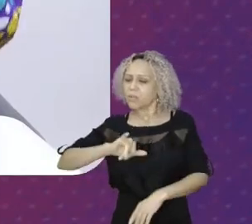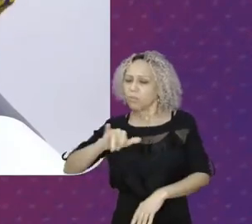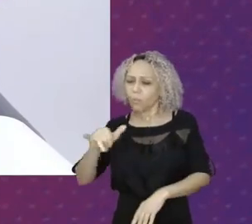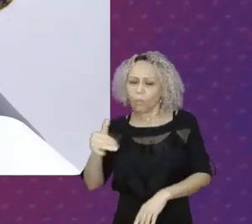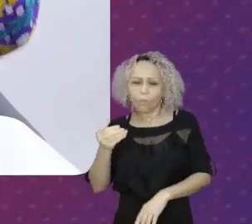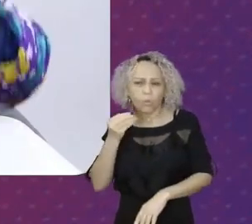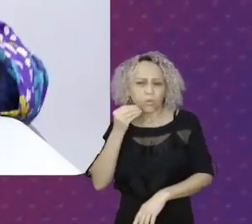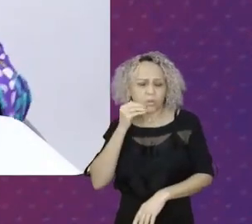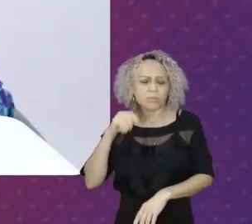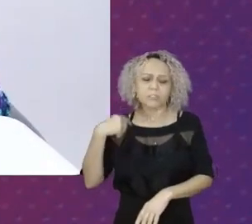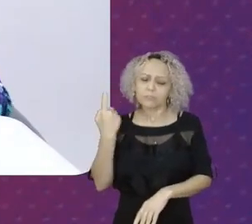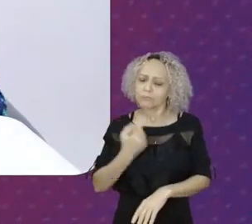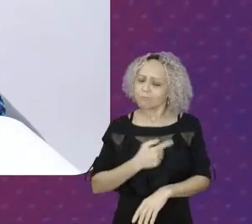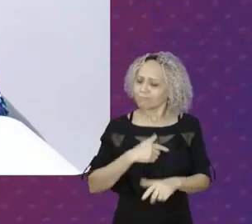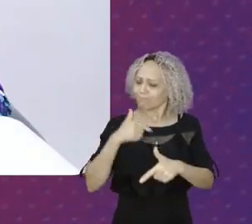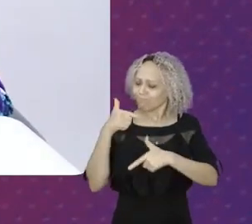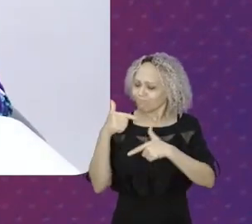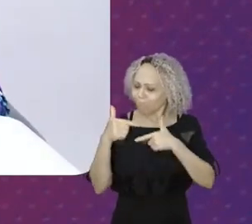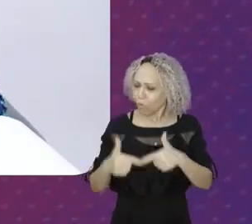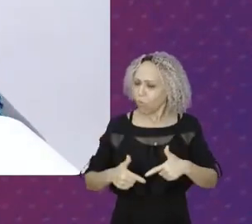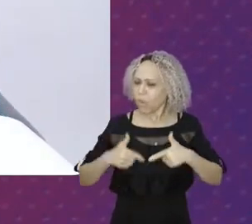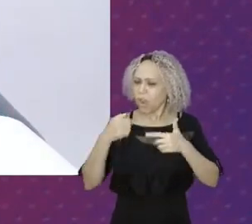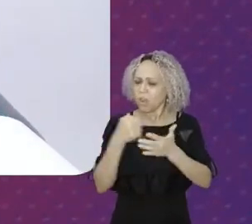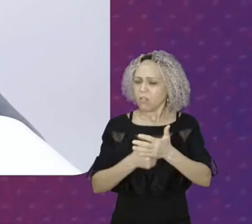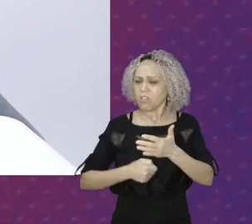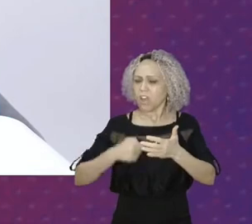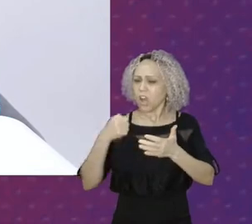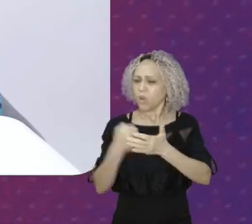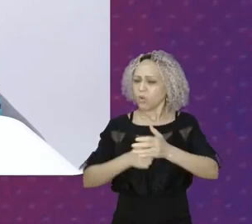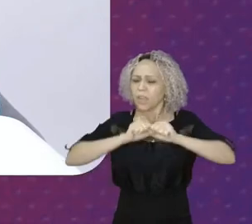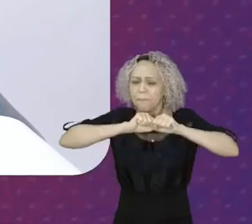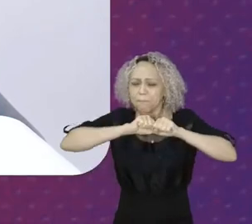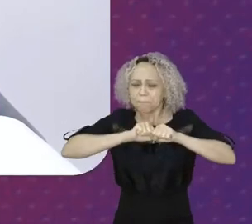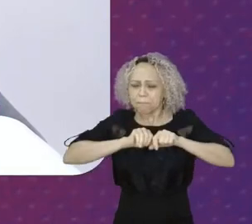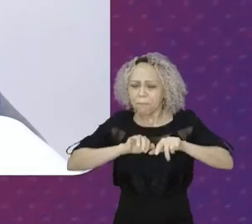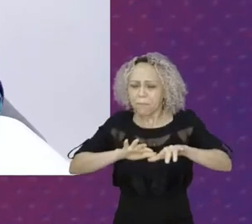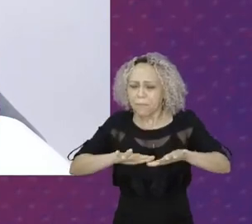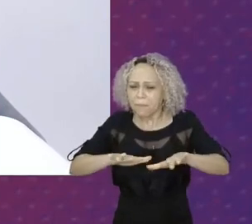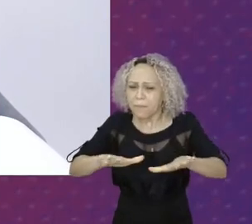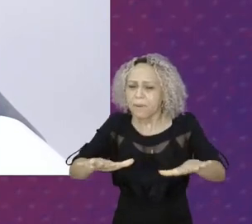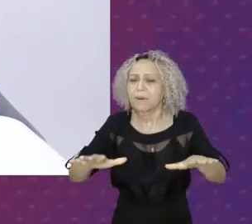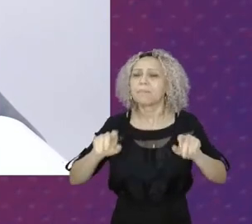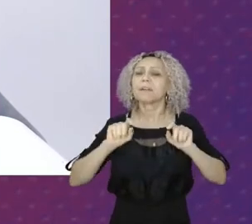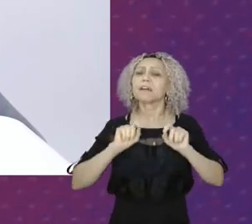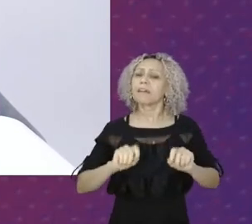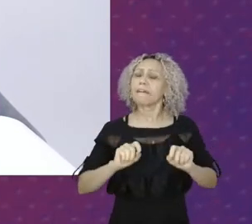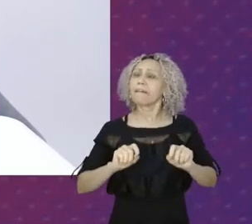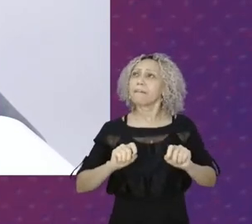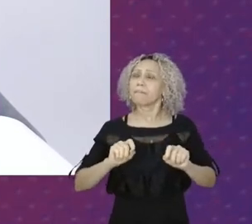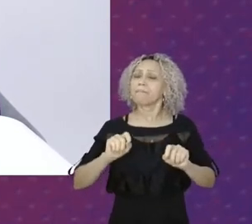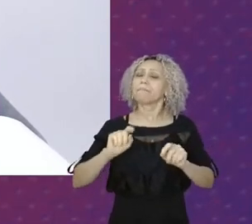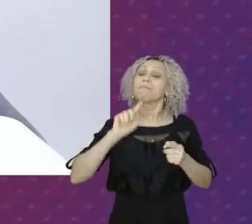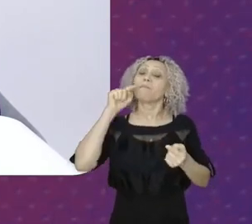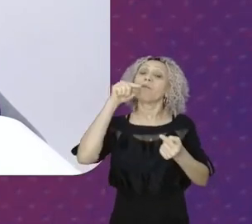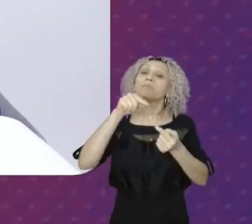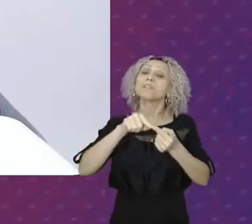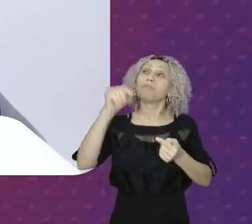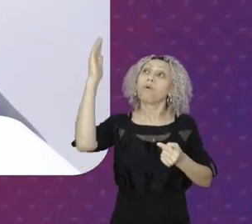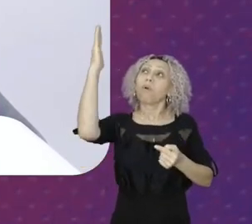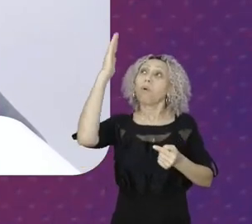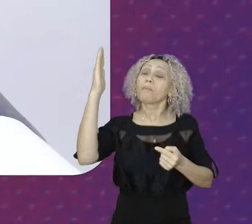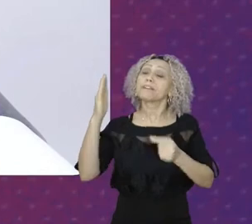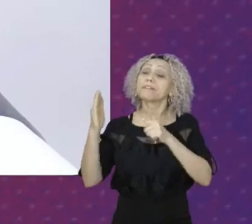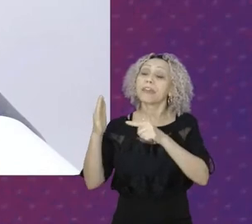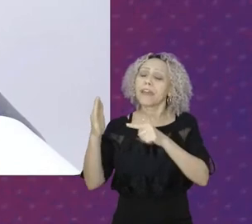lutas, redimensionar a nossa luta para que a gente efetivamente tenha um Brasil sem racismo,